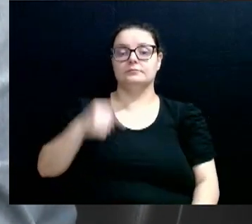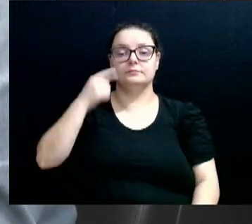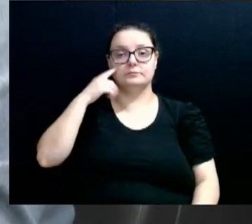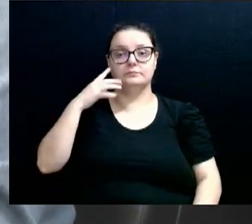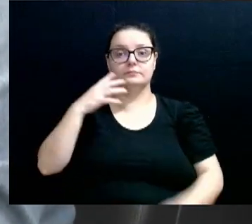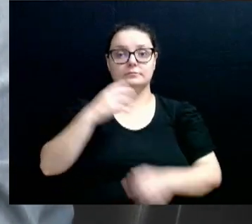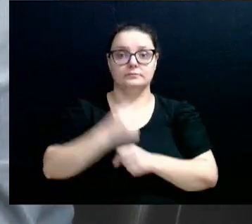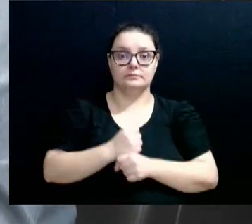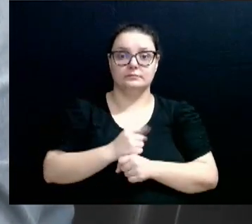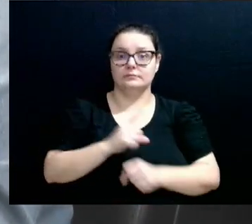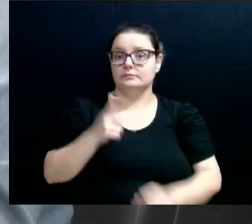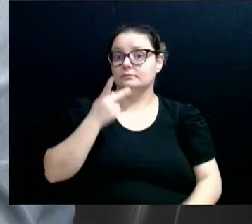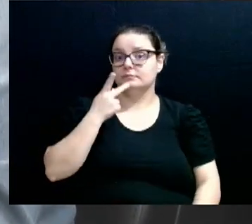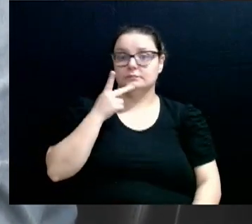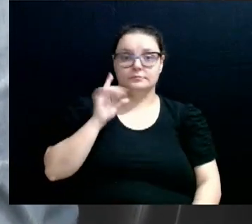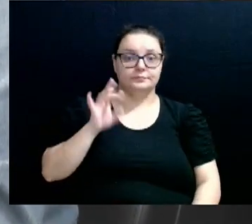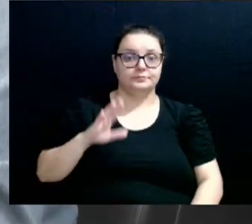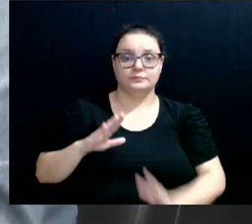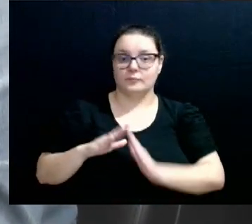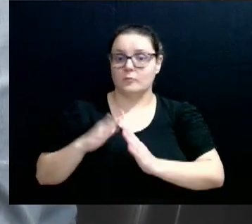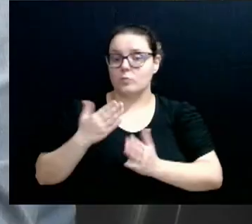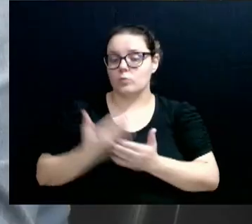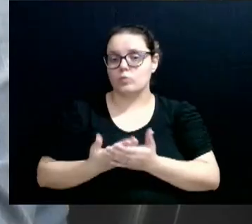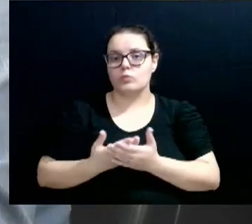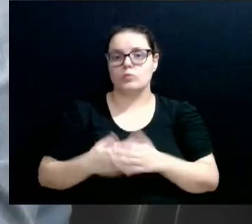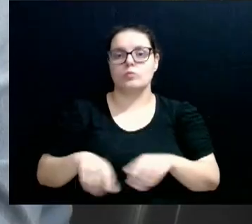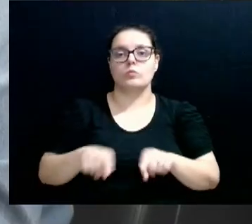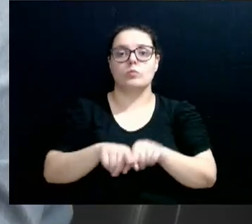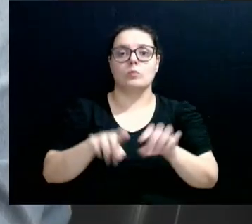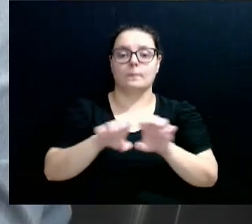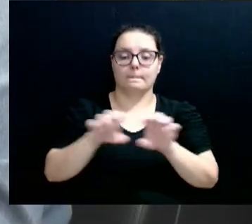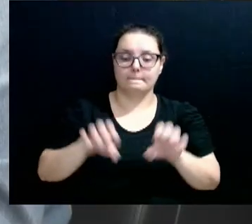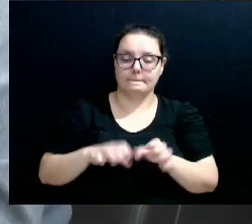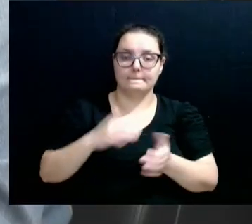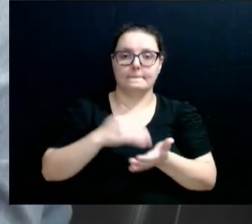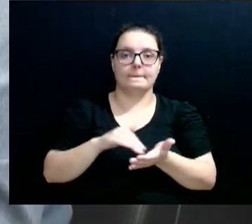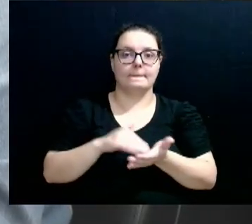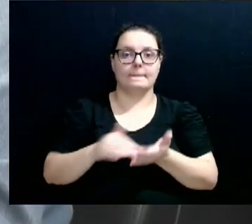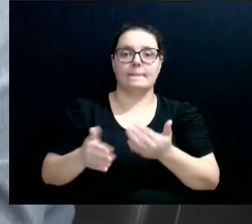só da escola, mas também nas estruturas da secretaria, em qualquer estrutura.